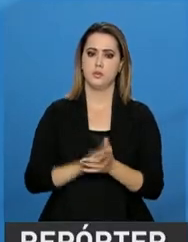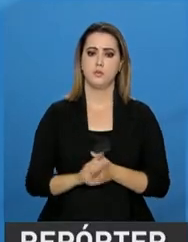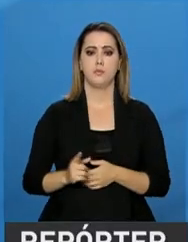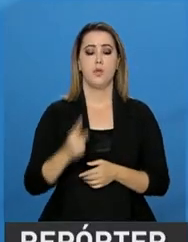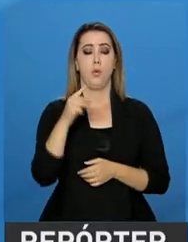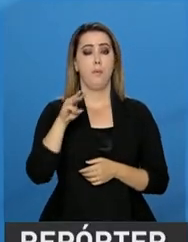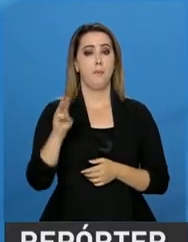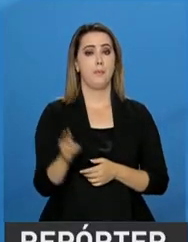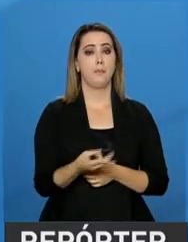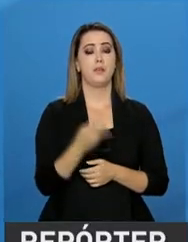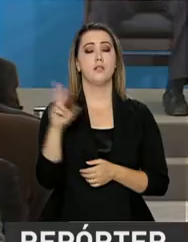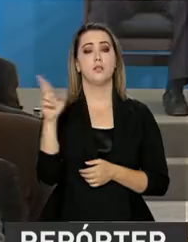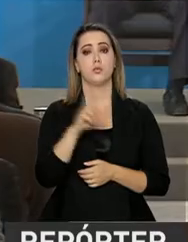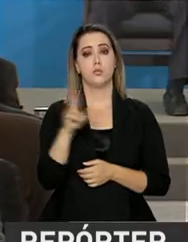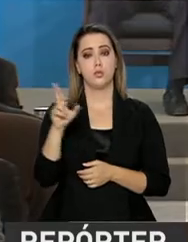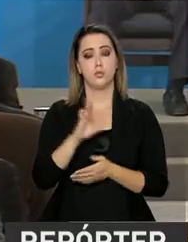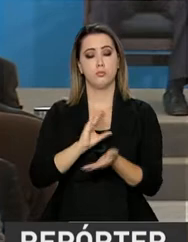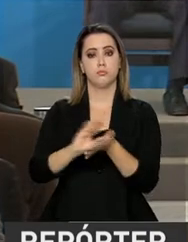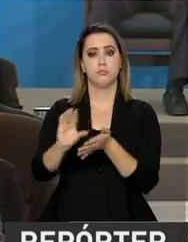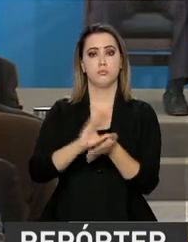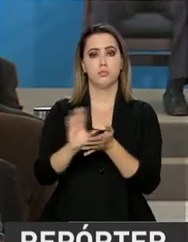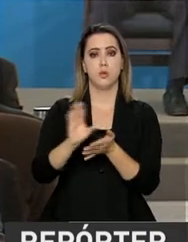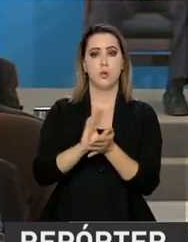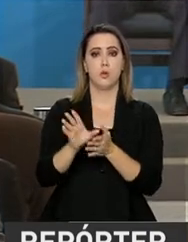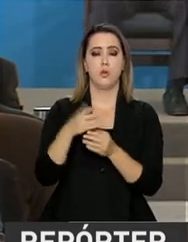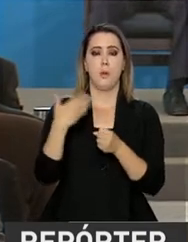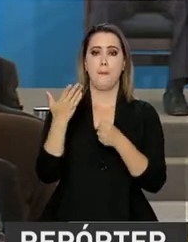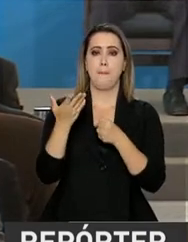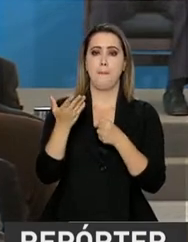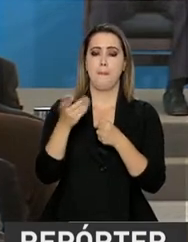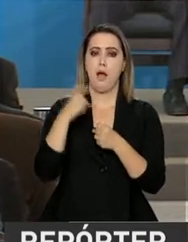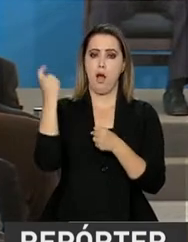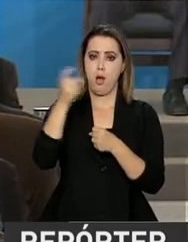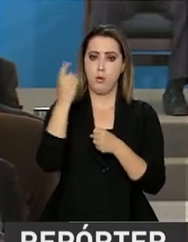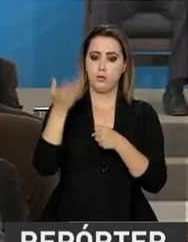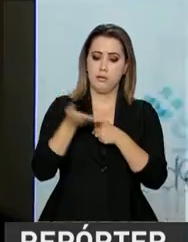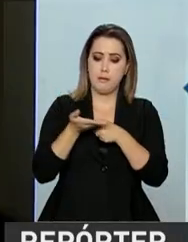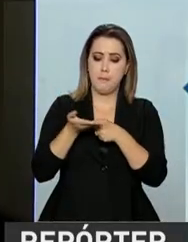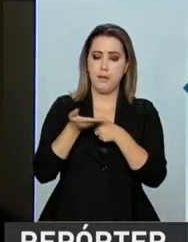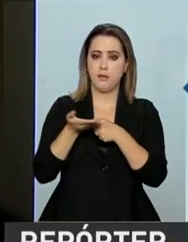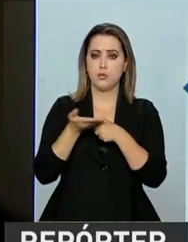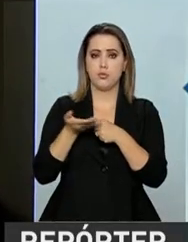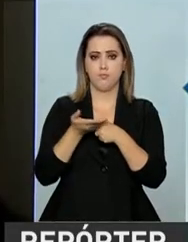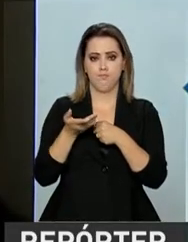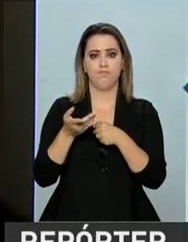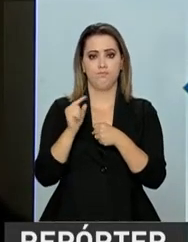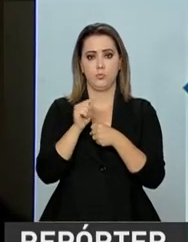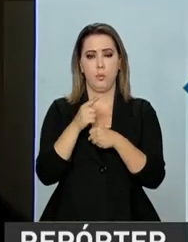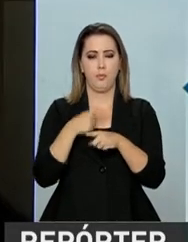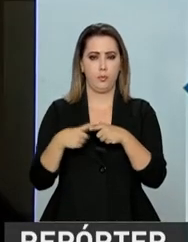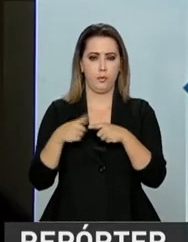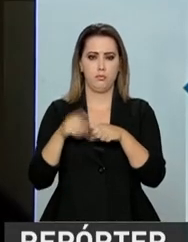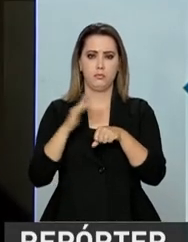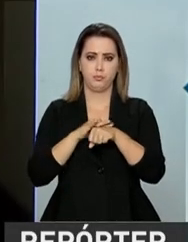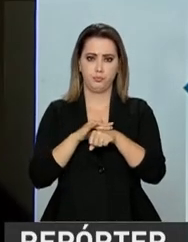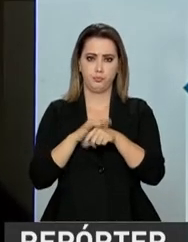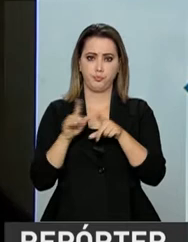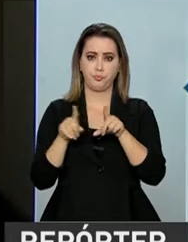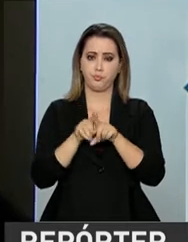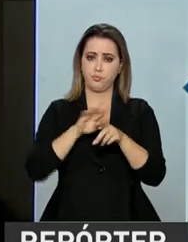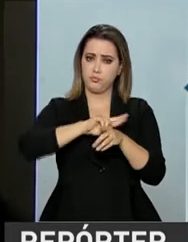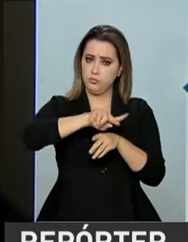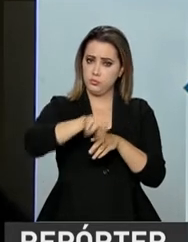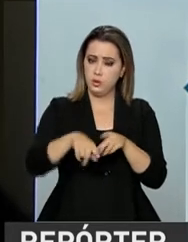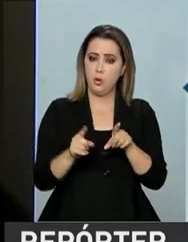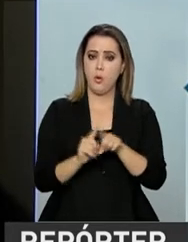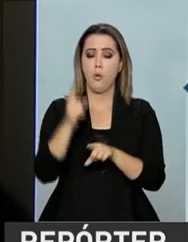foram aplicados no setor de alta e média complexidade 1 bilhão e 700 milhões de reais foram para